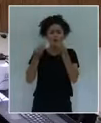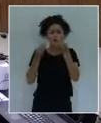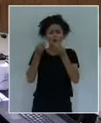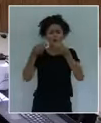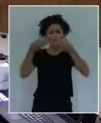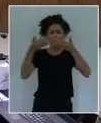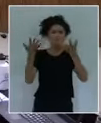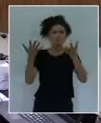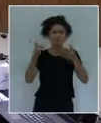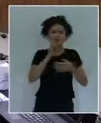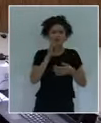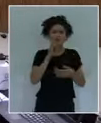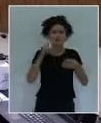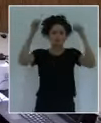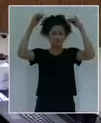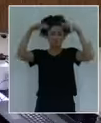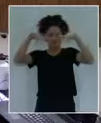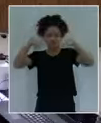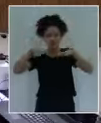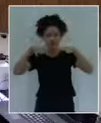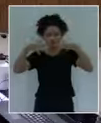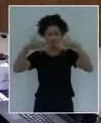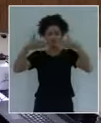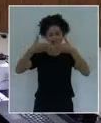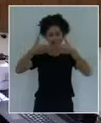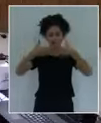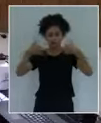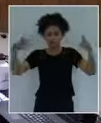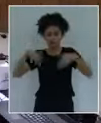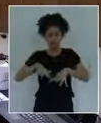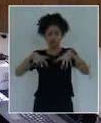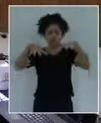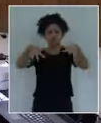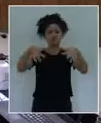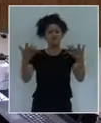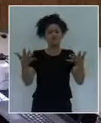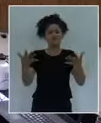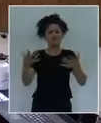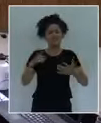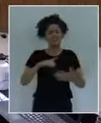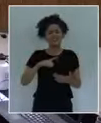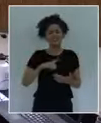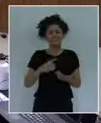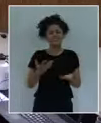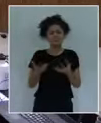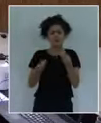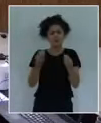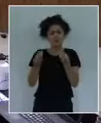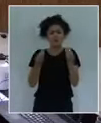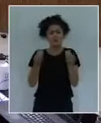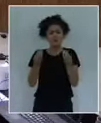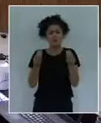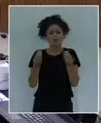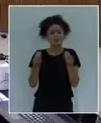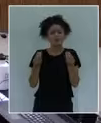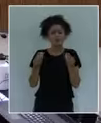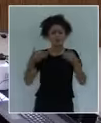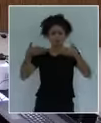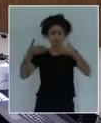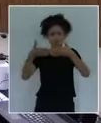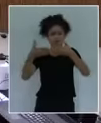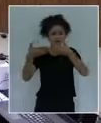que daqui de Guaraciaba até aqui dá tempo de controlar, mas e se existe essa comporta na brecha, como que é o controle da